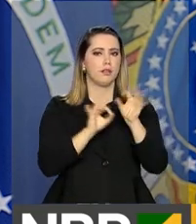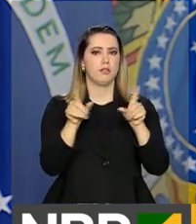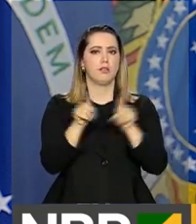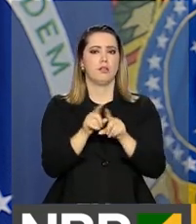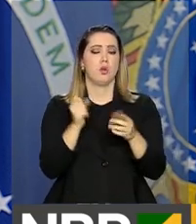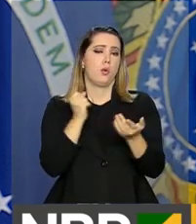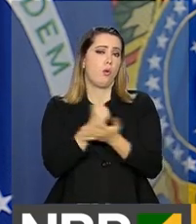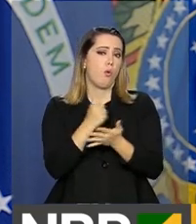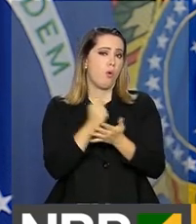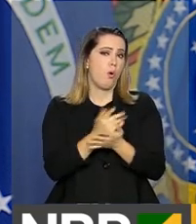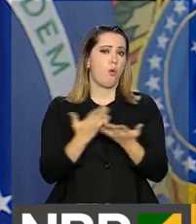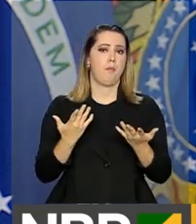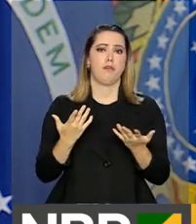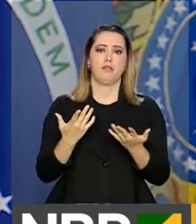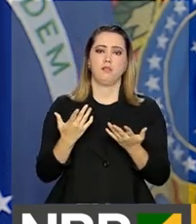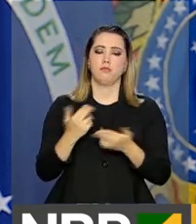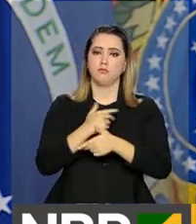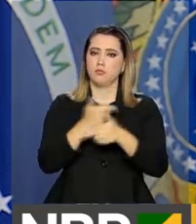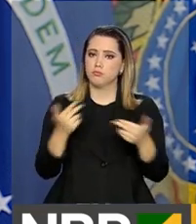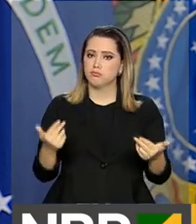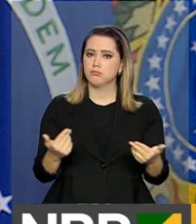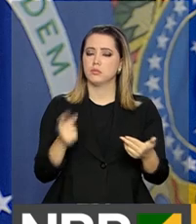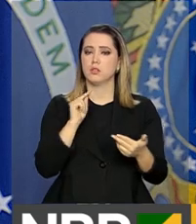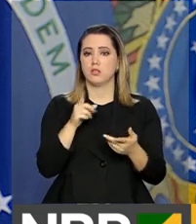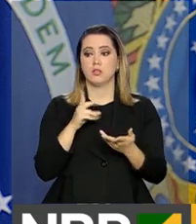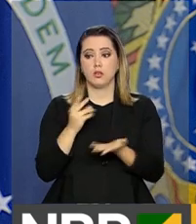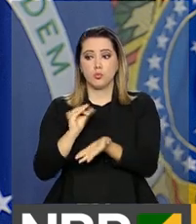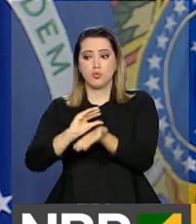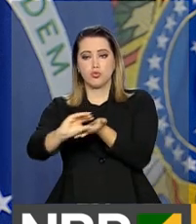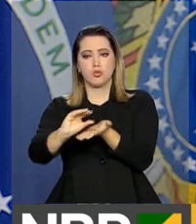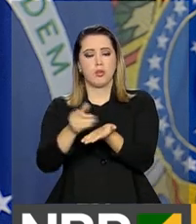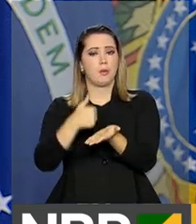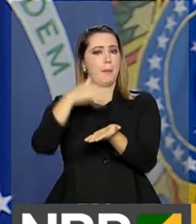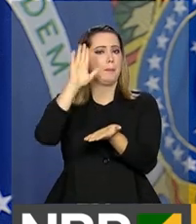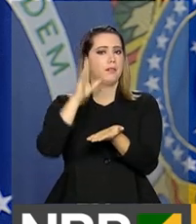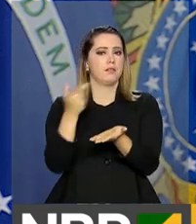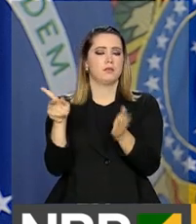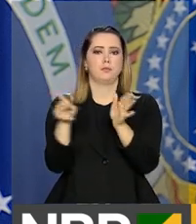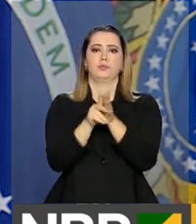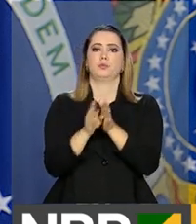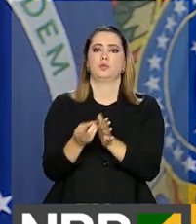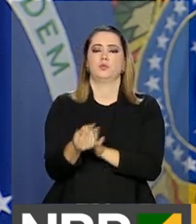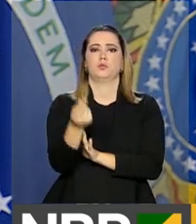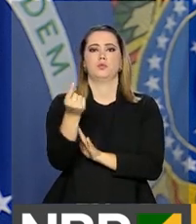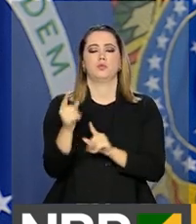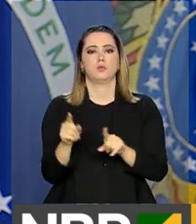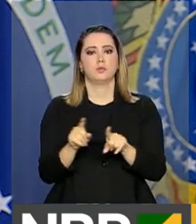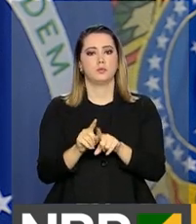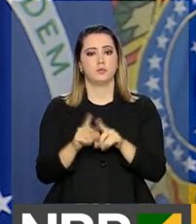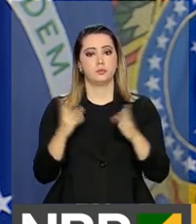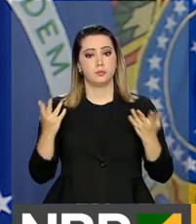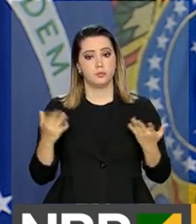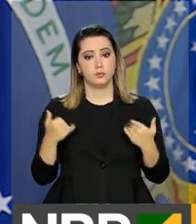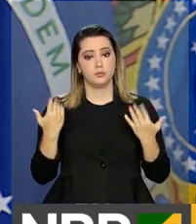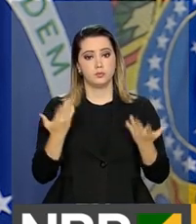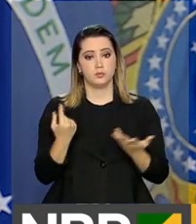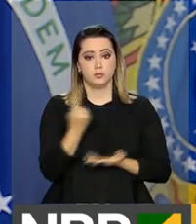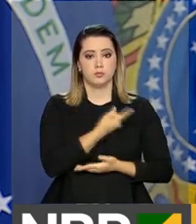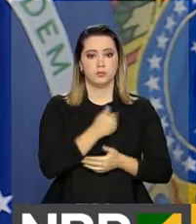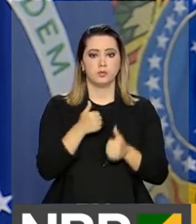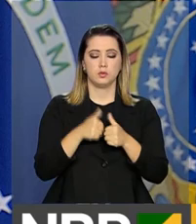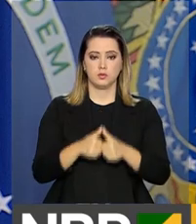compra talvez a geada era um reforço no seu orçamento é portanto nós estamos